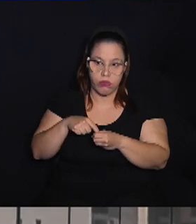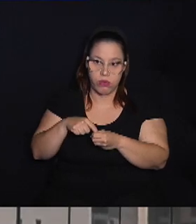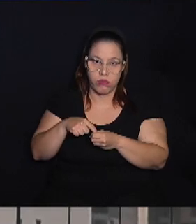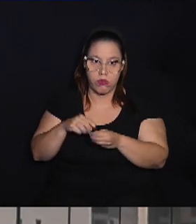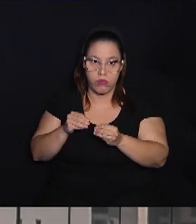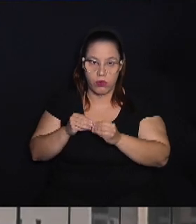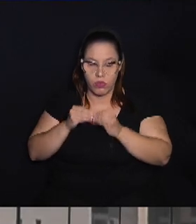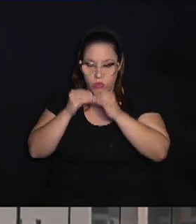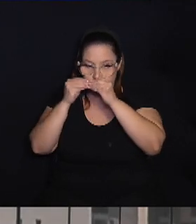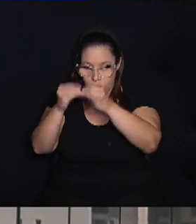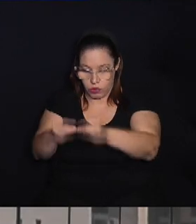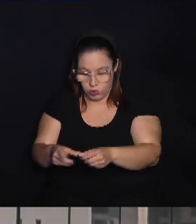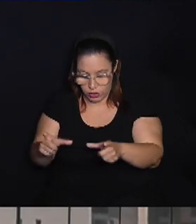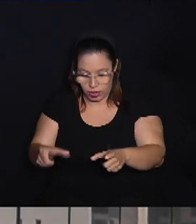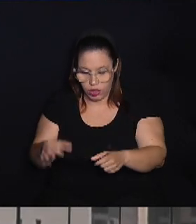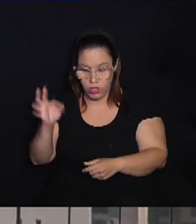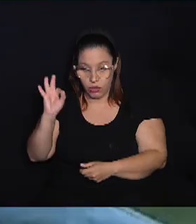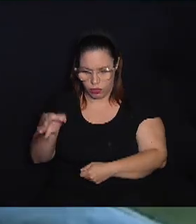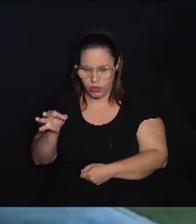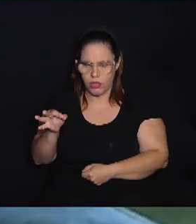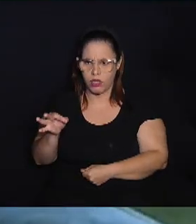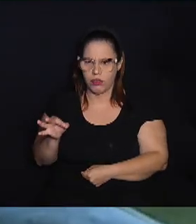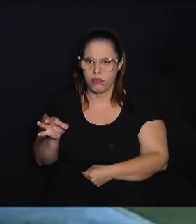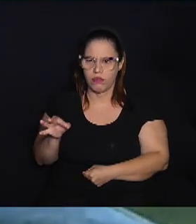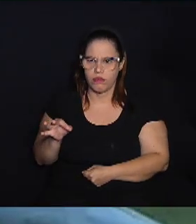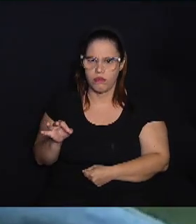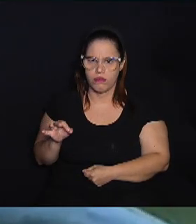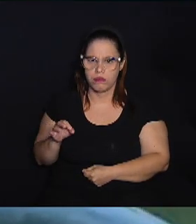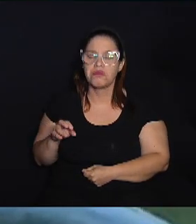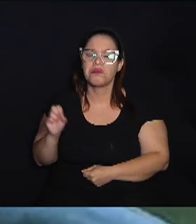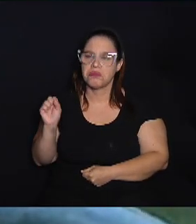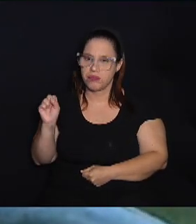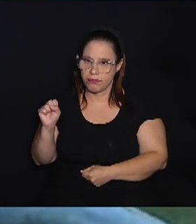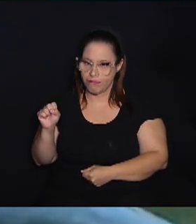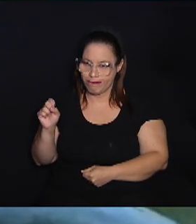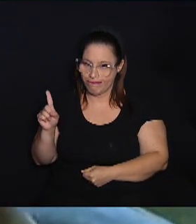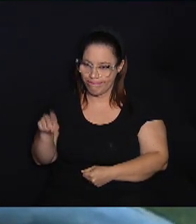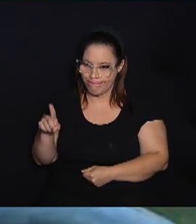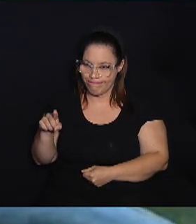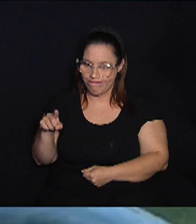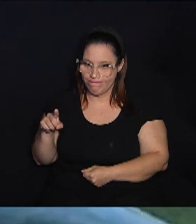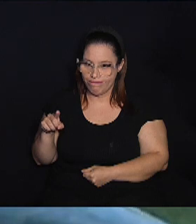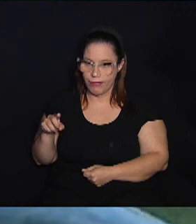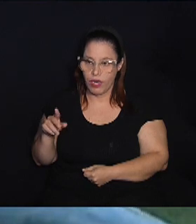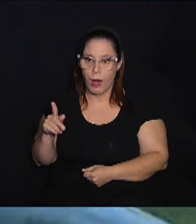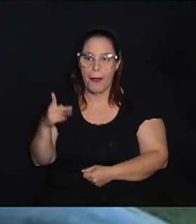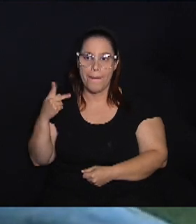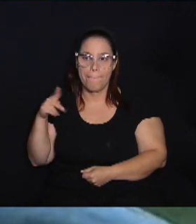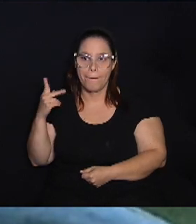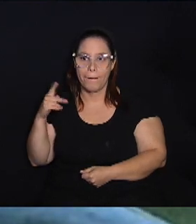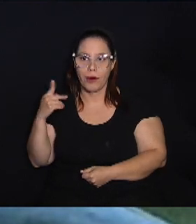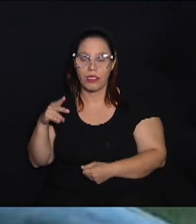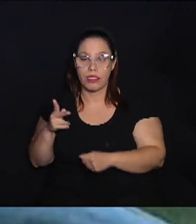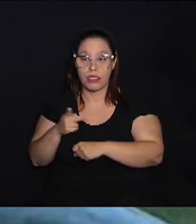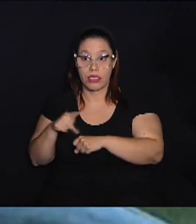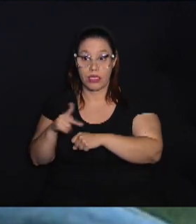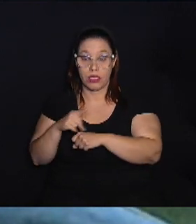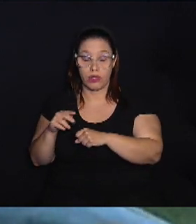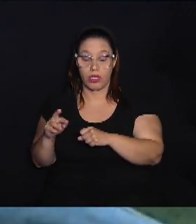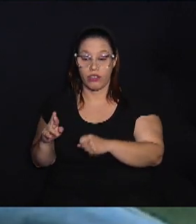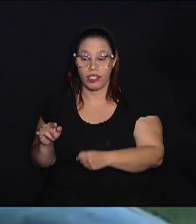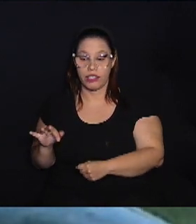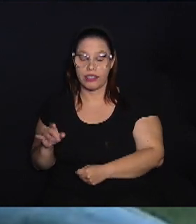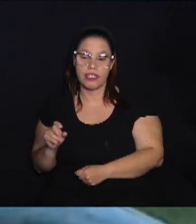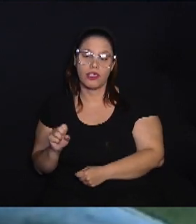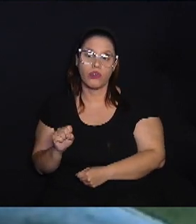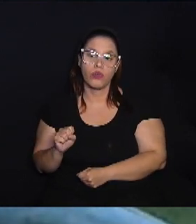destinado corretamente, né? Isso mesmo. A Política Nacional de Resíduos Sólidos tem